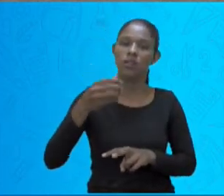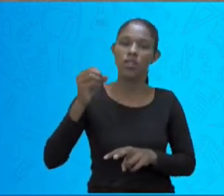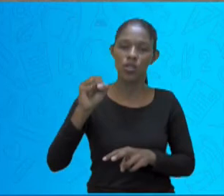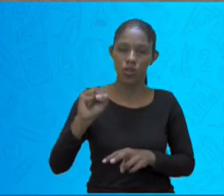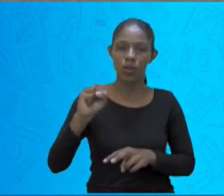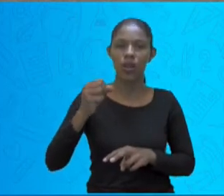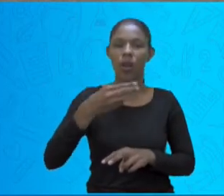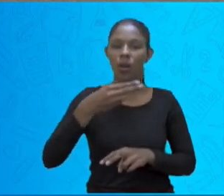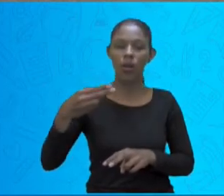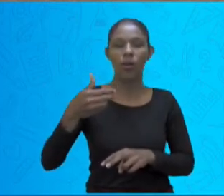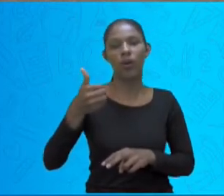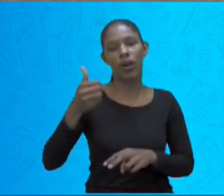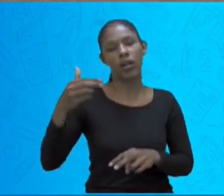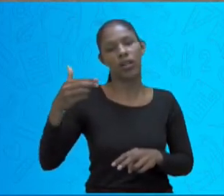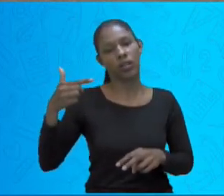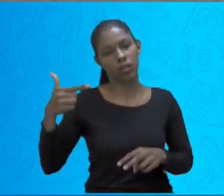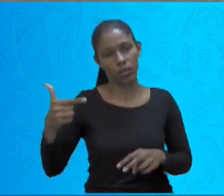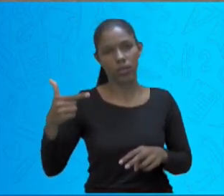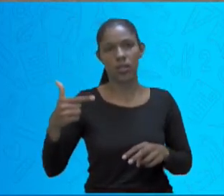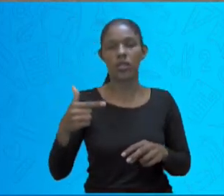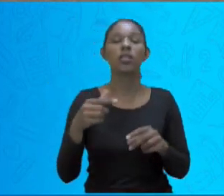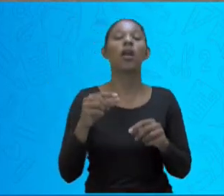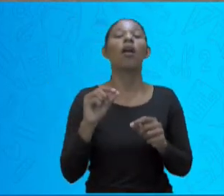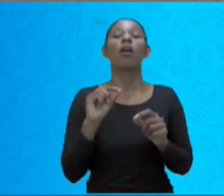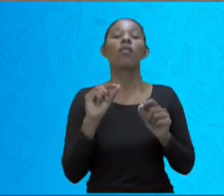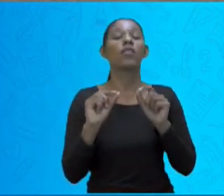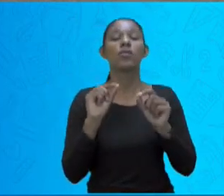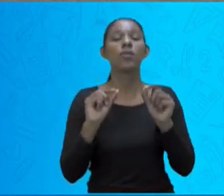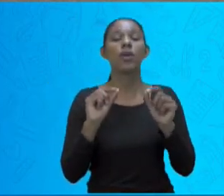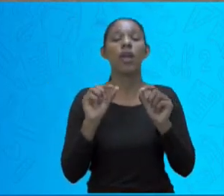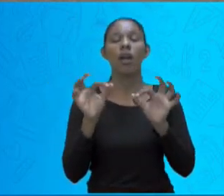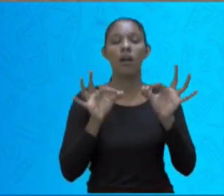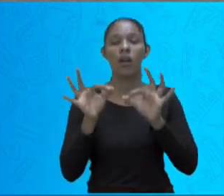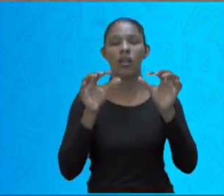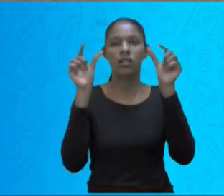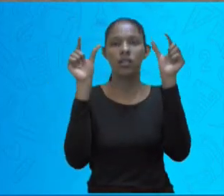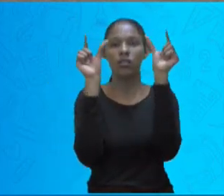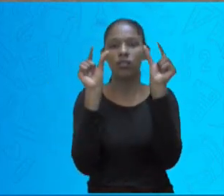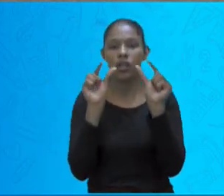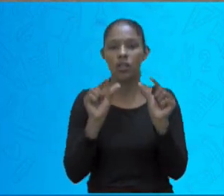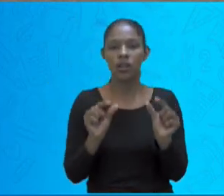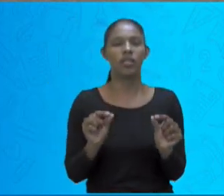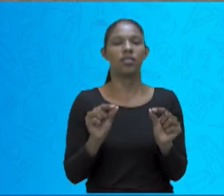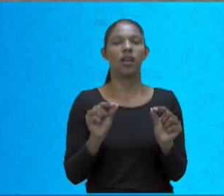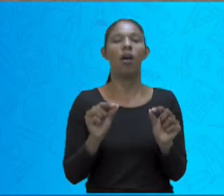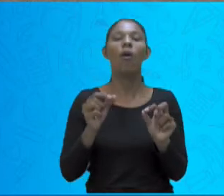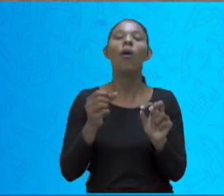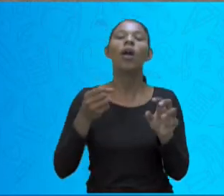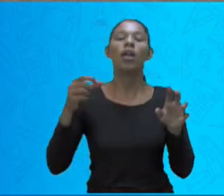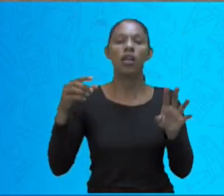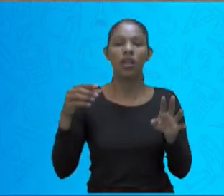usei o processo de fatoração e eu apliquei as propriedades de radiciação.